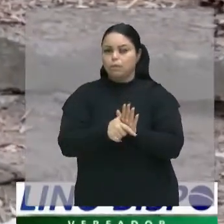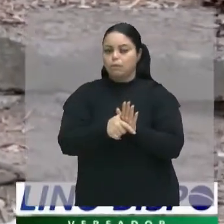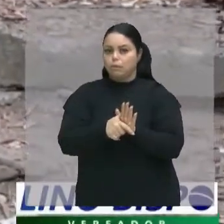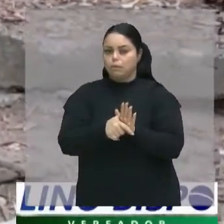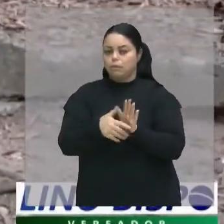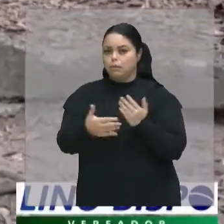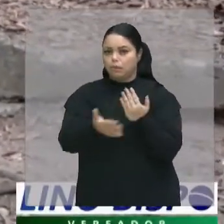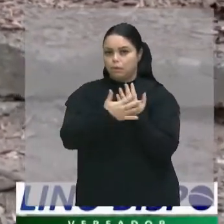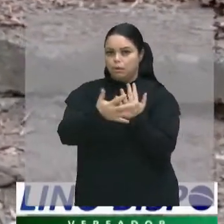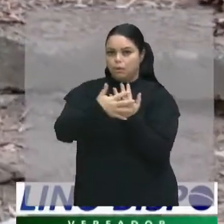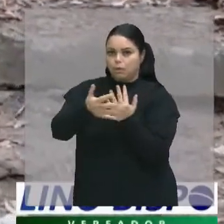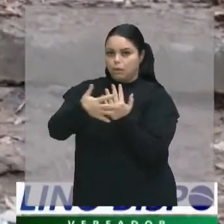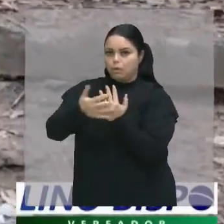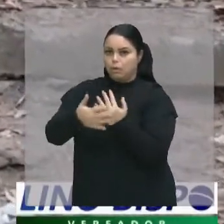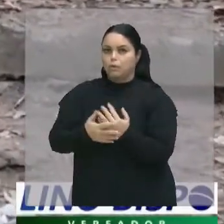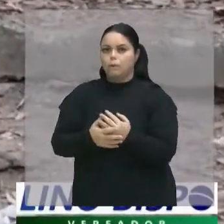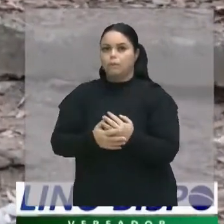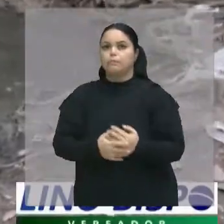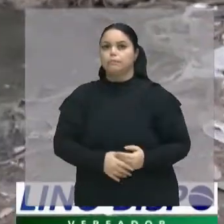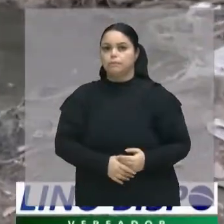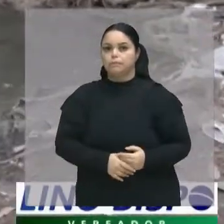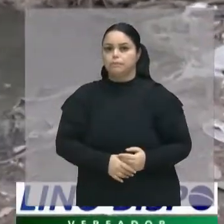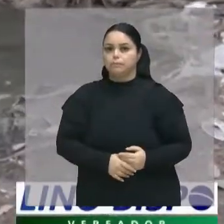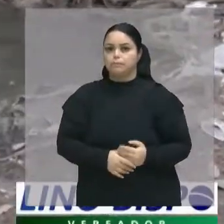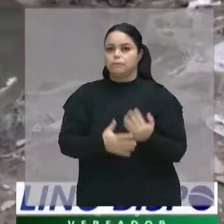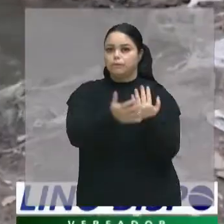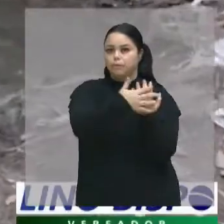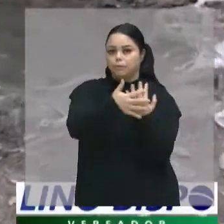O alambrado protegendo aqui a nascente.